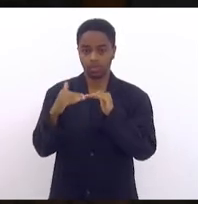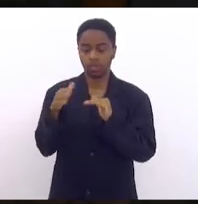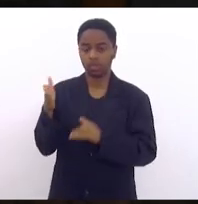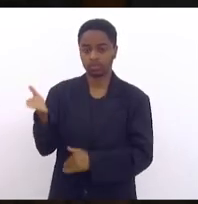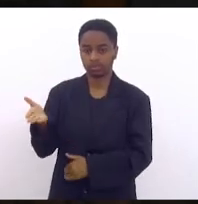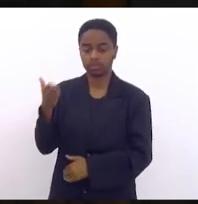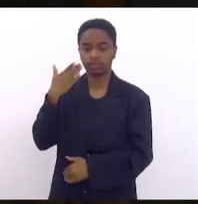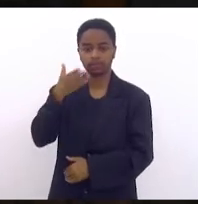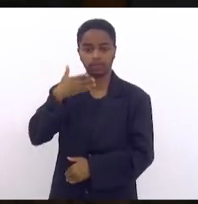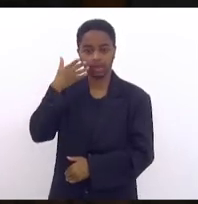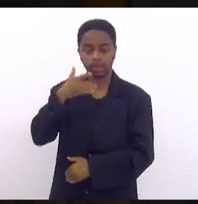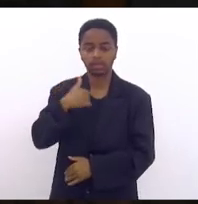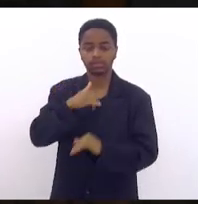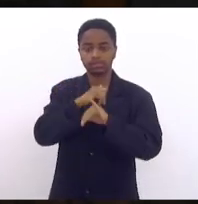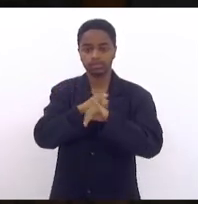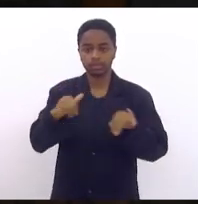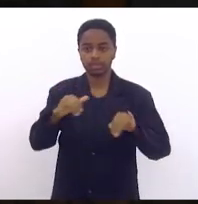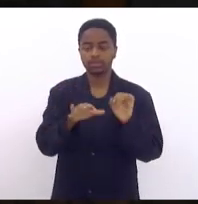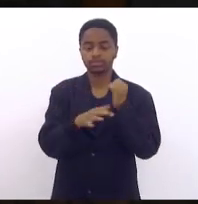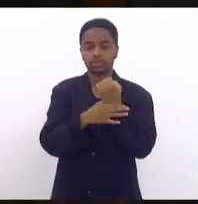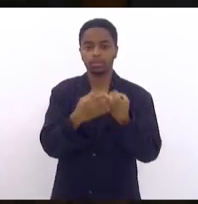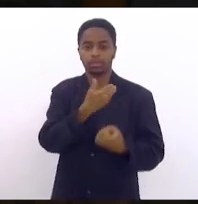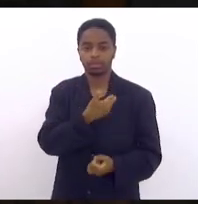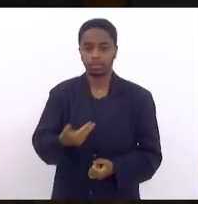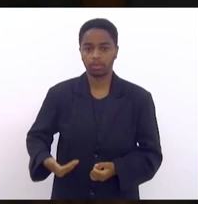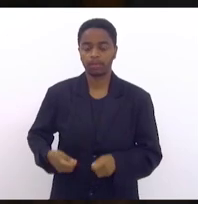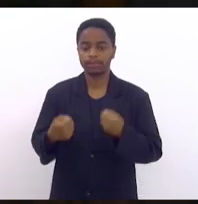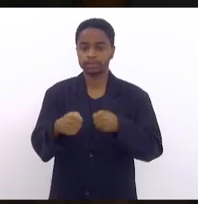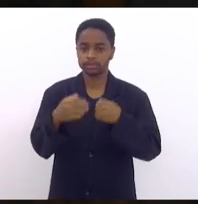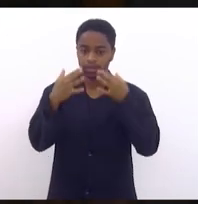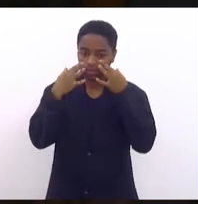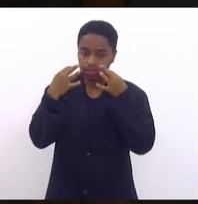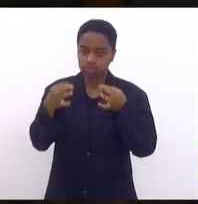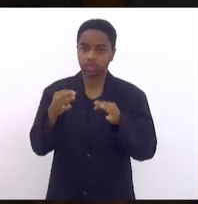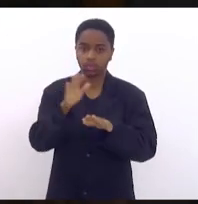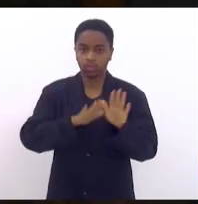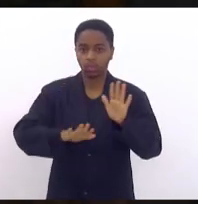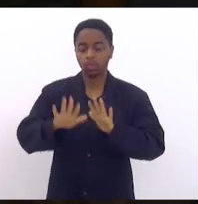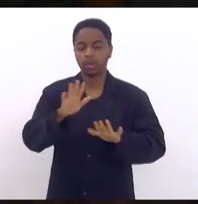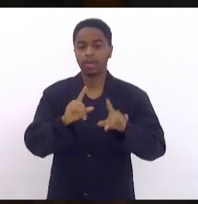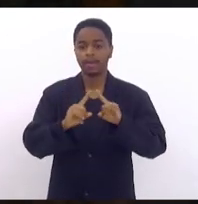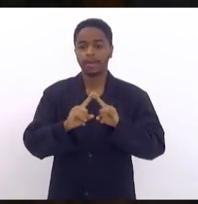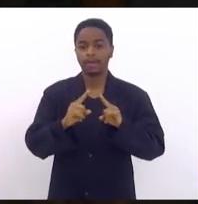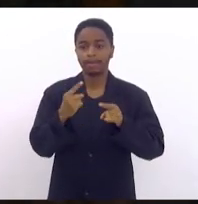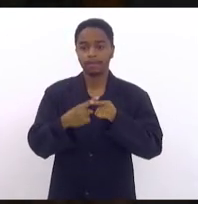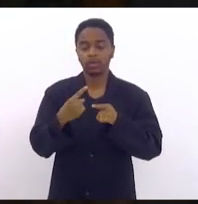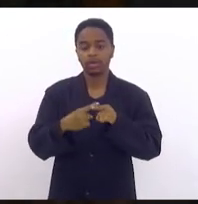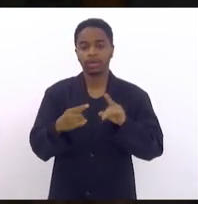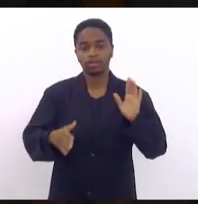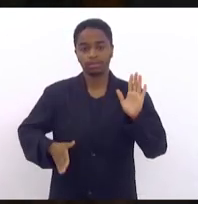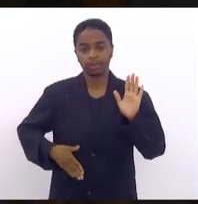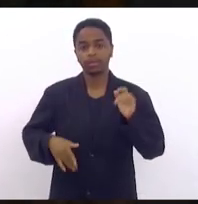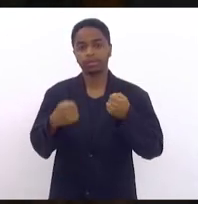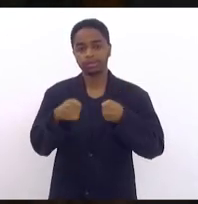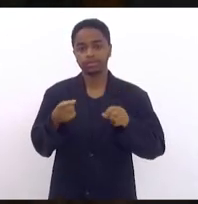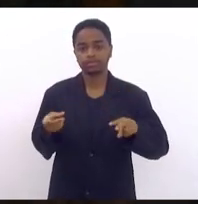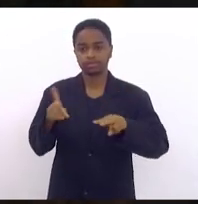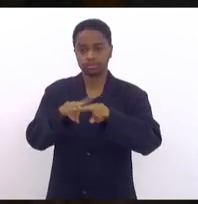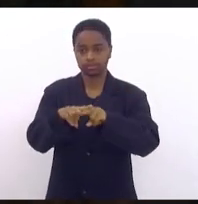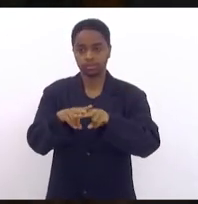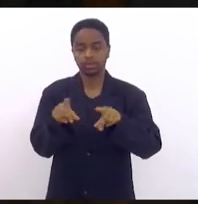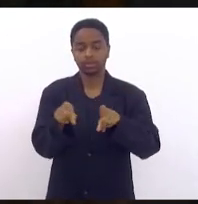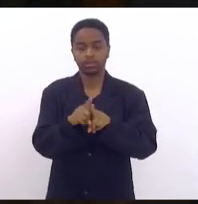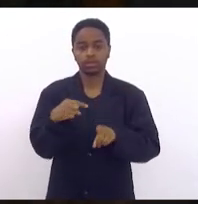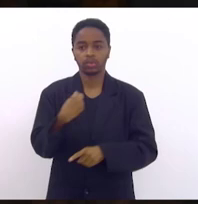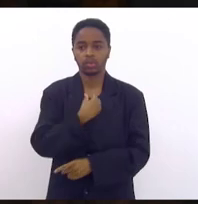fala, dizendo que a segurança pública precisa ser olhada de maneira cuidadosa, marginal precisa ir para a cadeia, e a